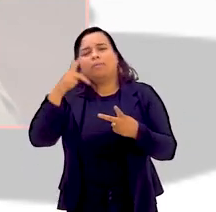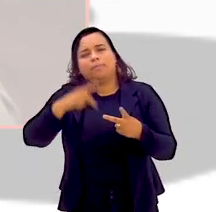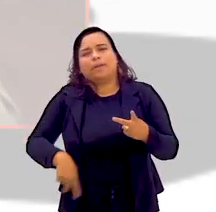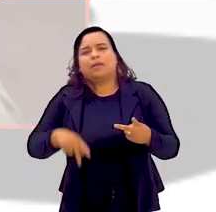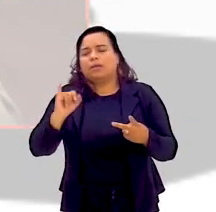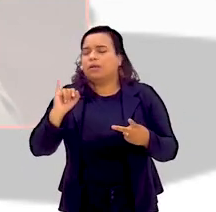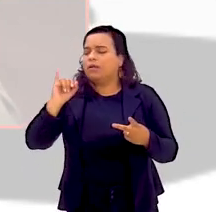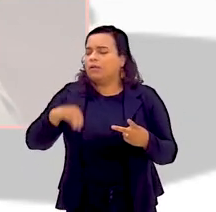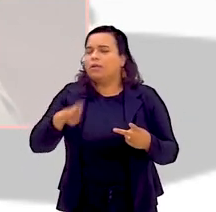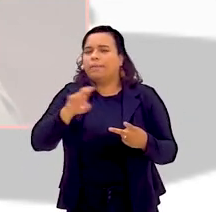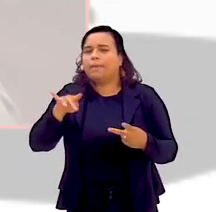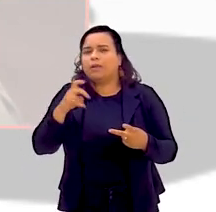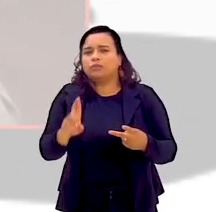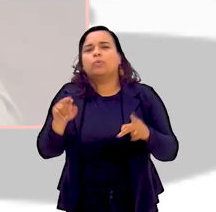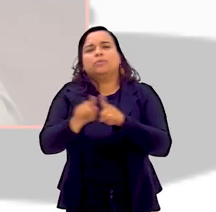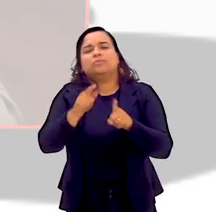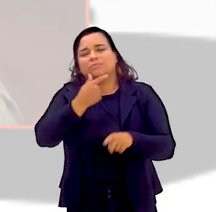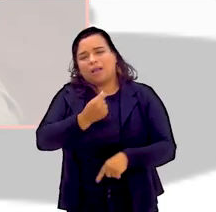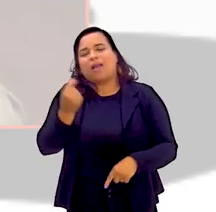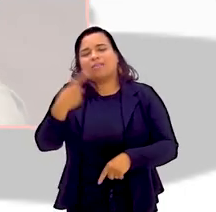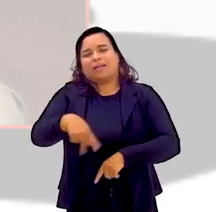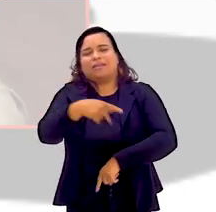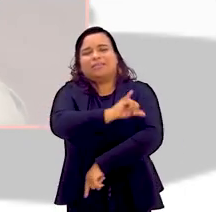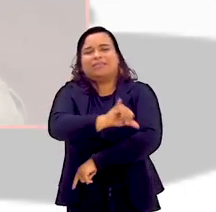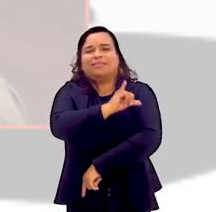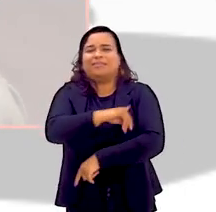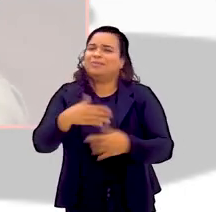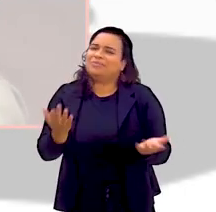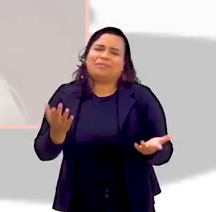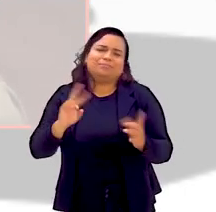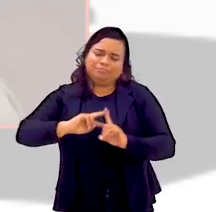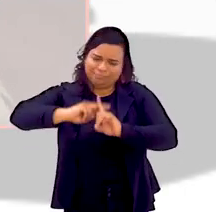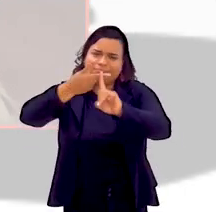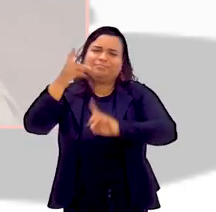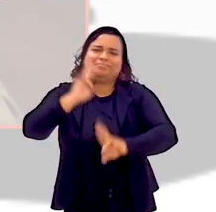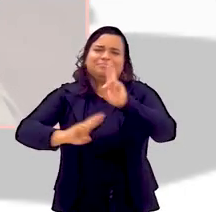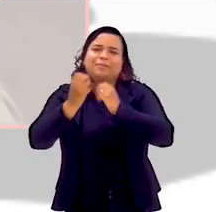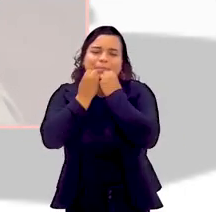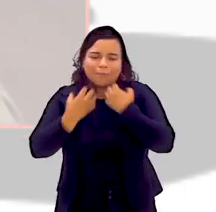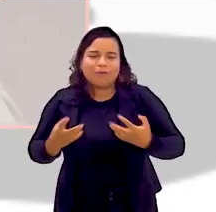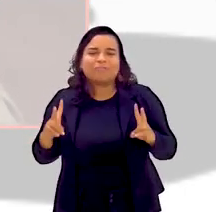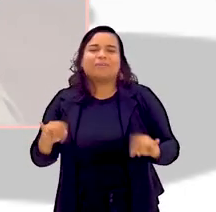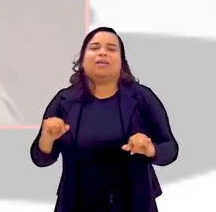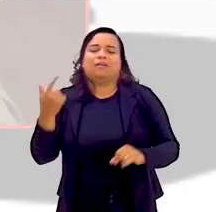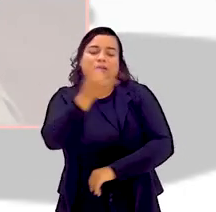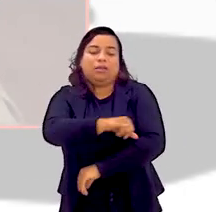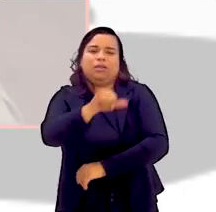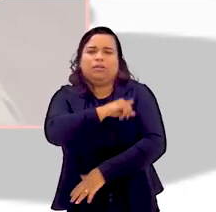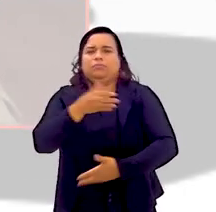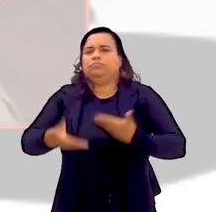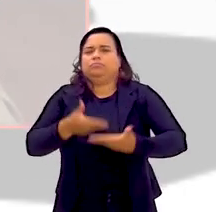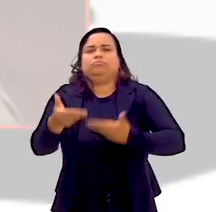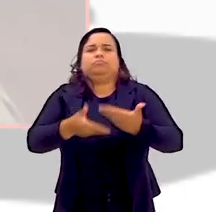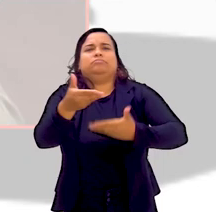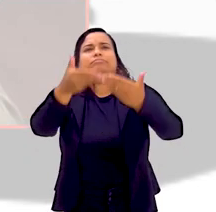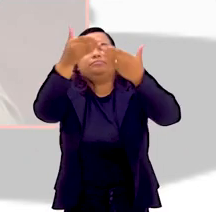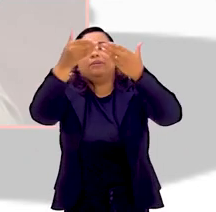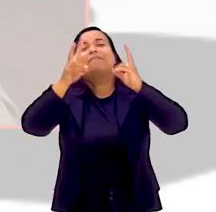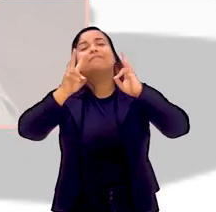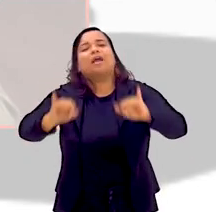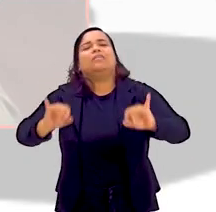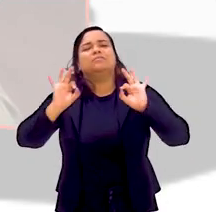também carioca. Eu diria que a gente tem tudo para dobrar esse resultado e fazer com que o Rio volte a